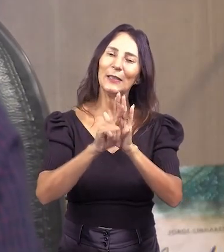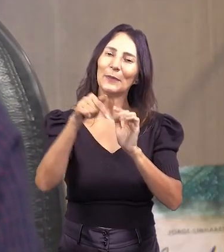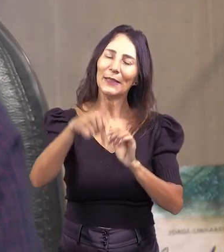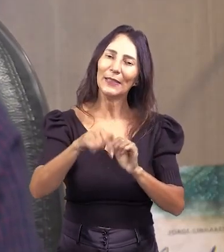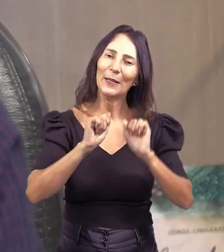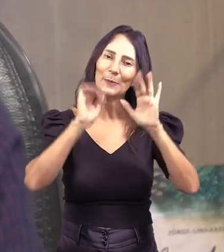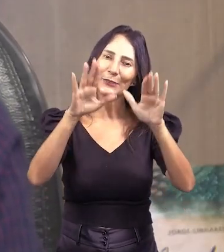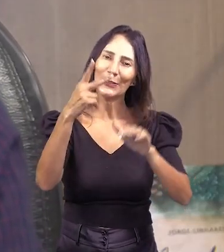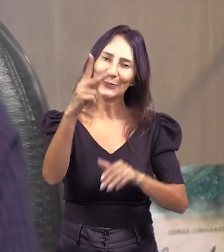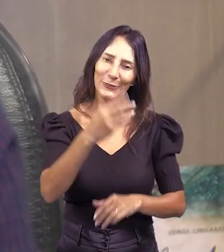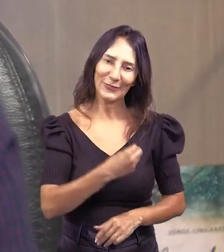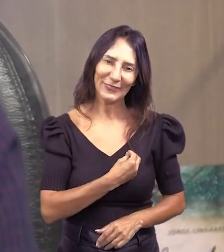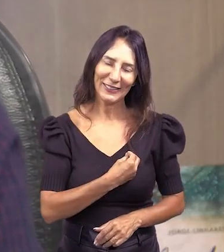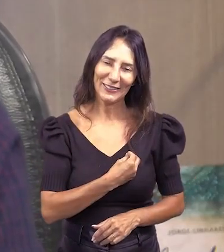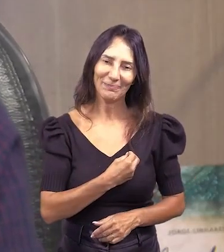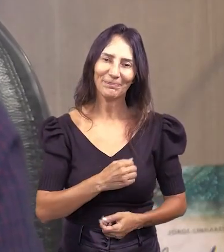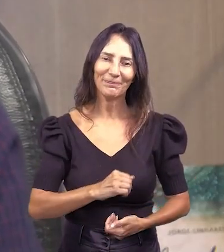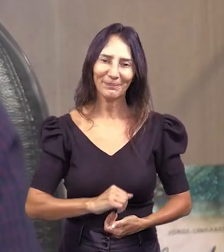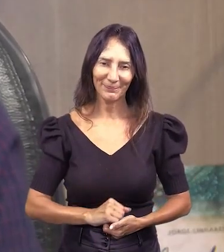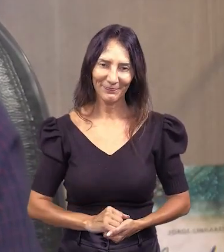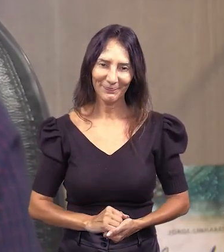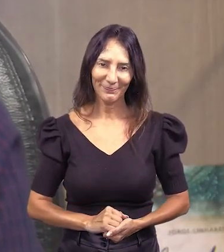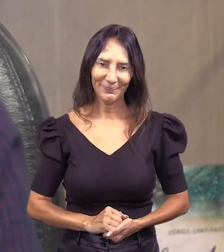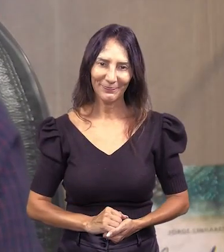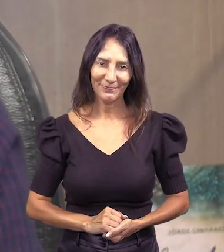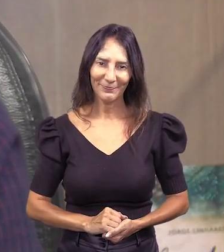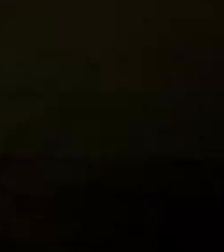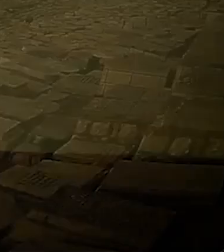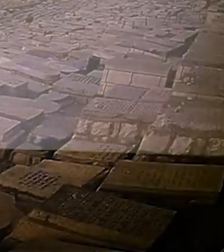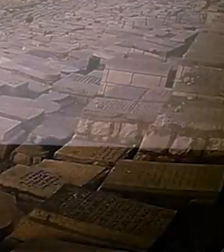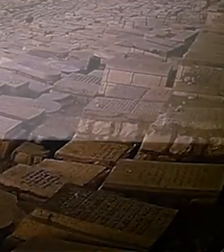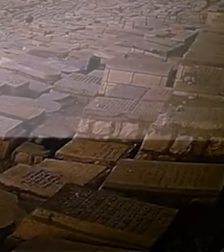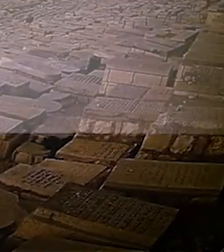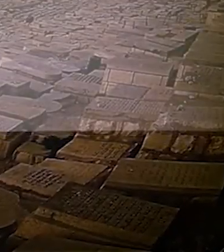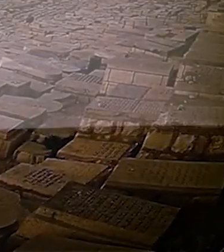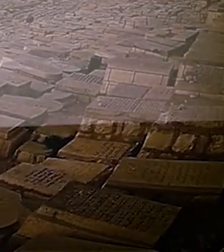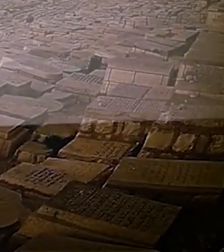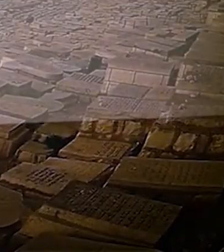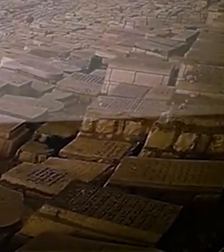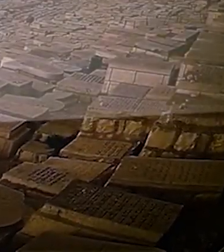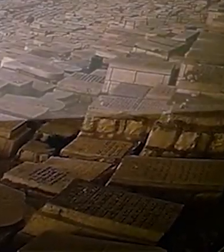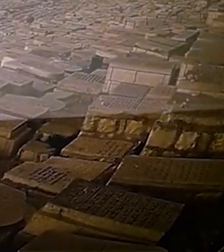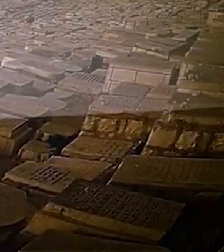Igreja de Sempre está aqui para ser uma bênção na sua vida.